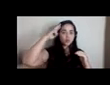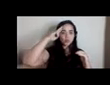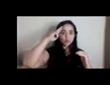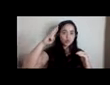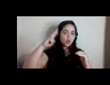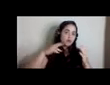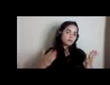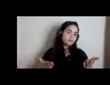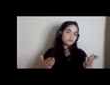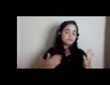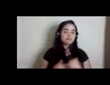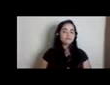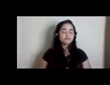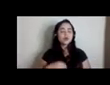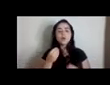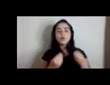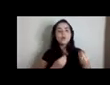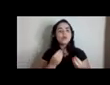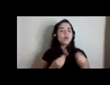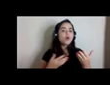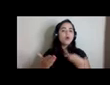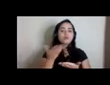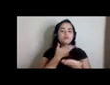E como ele vai lidar com essa